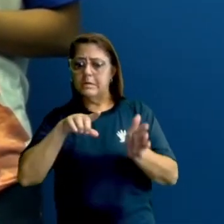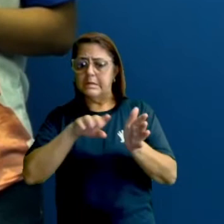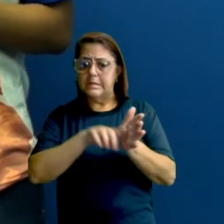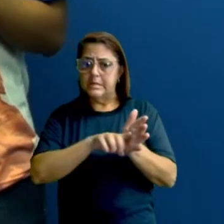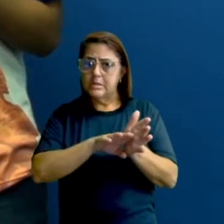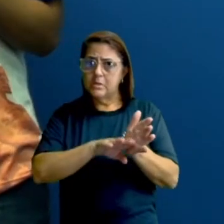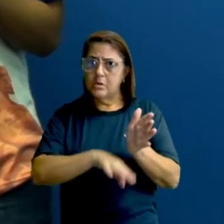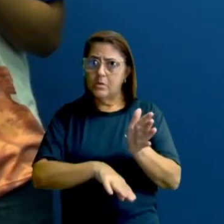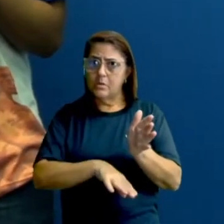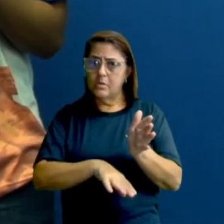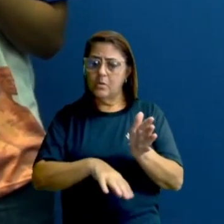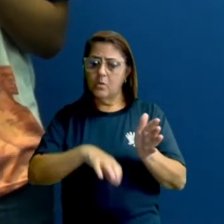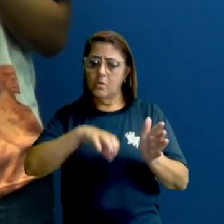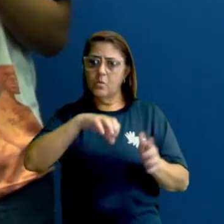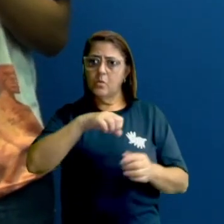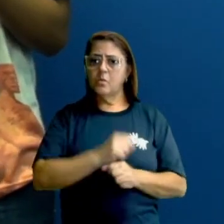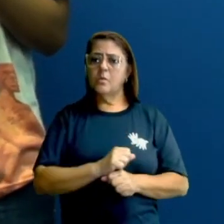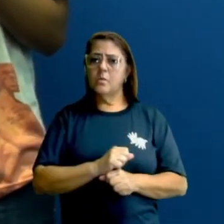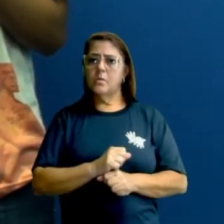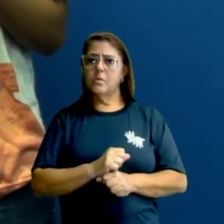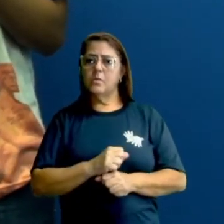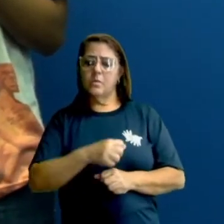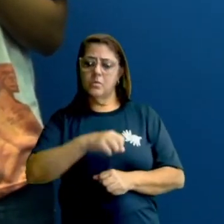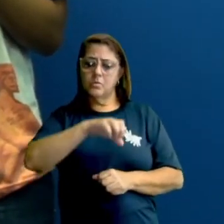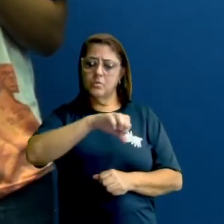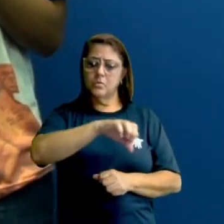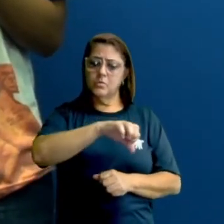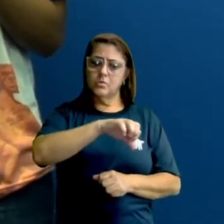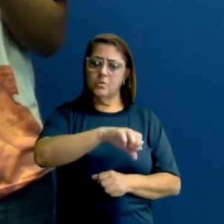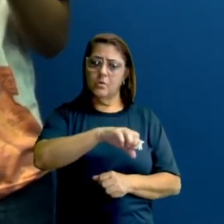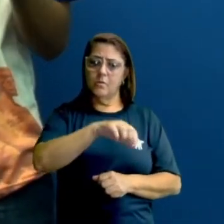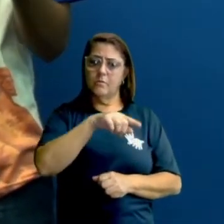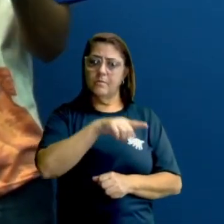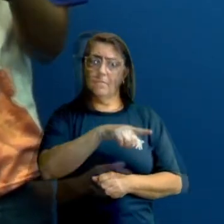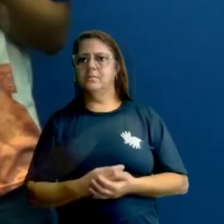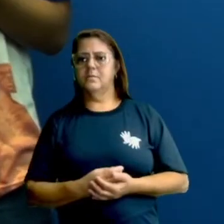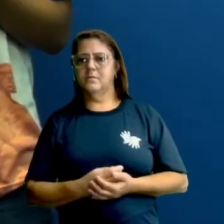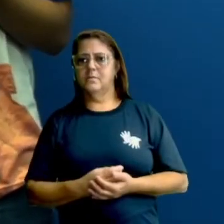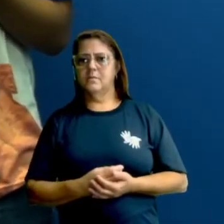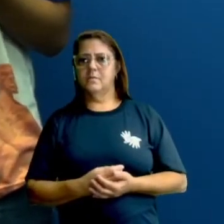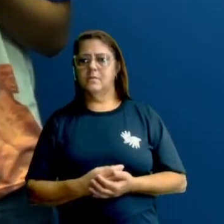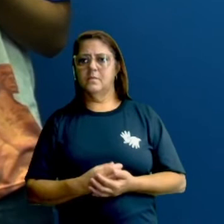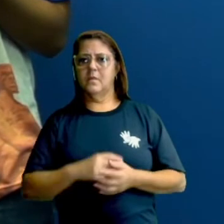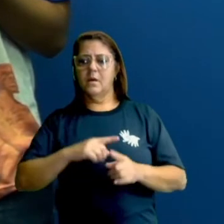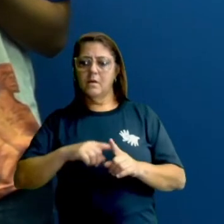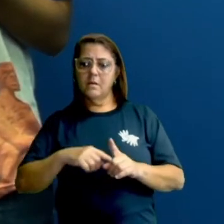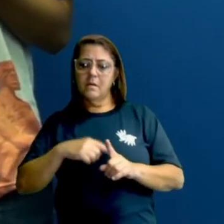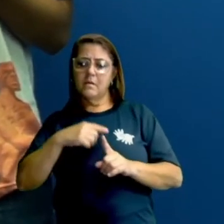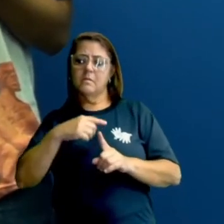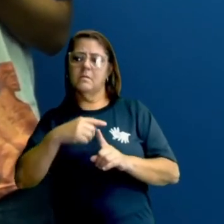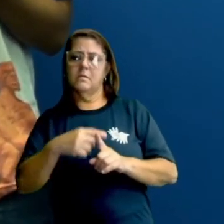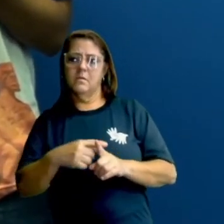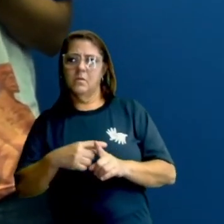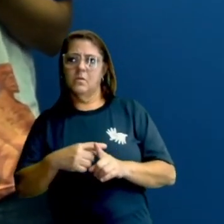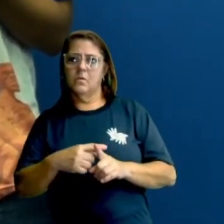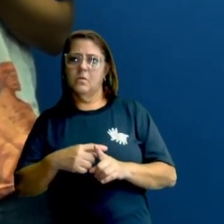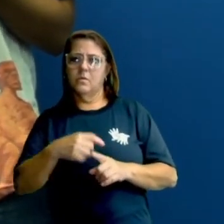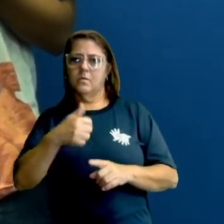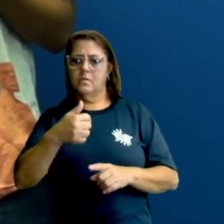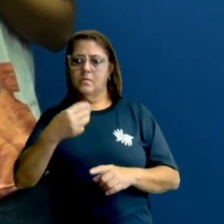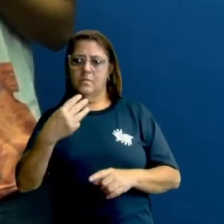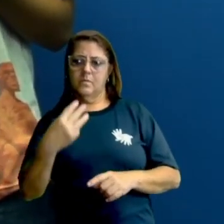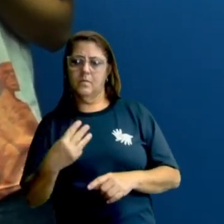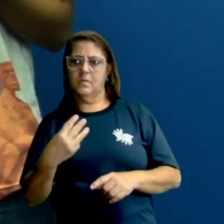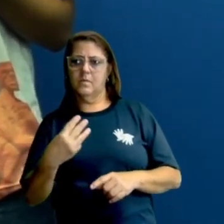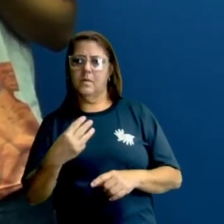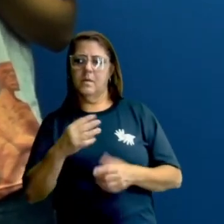restou e somou, pegou os 9 que ela comeu e acrescentou aos